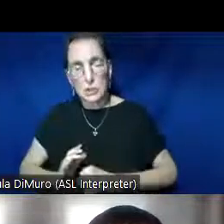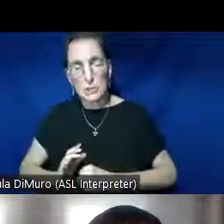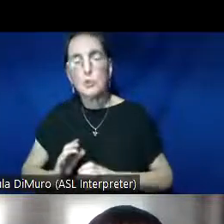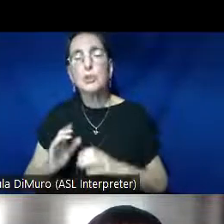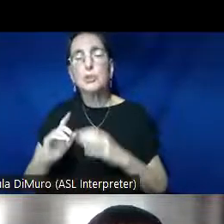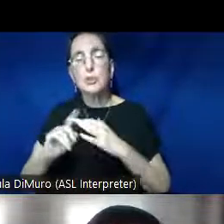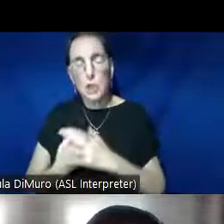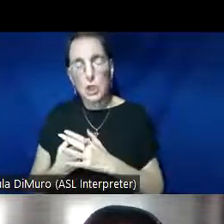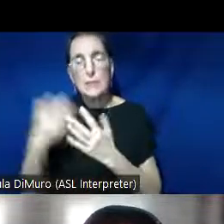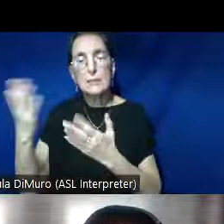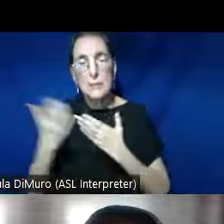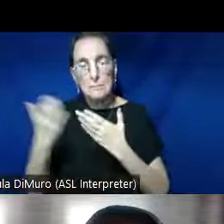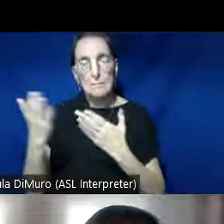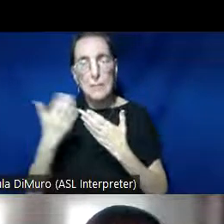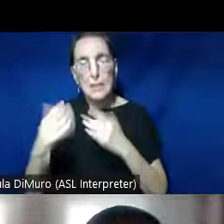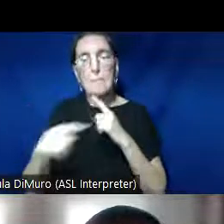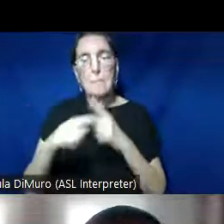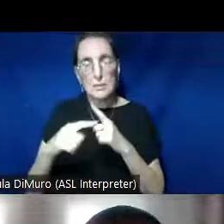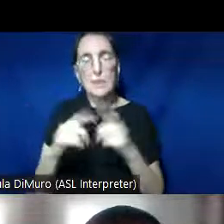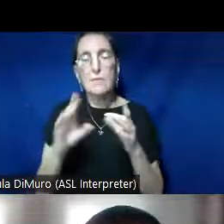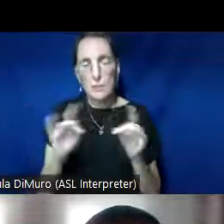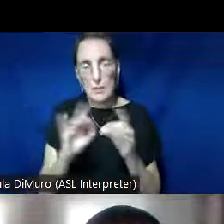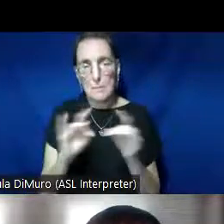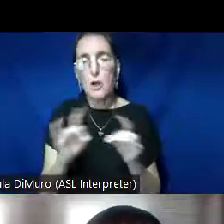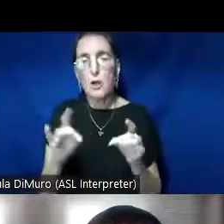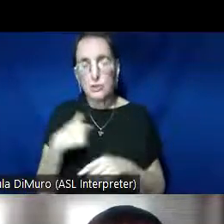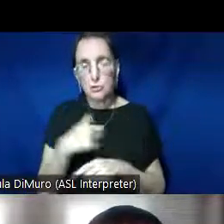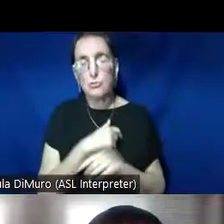clientes, da começa a submeter